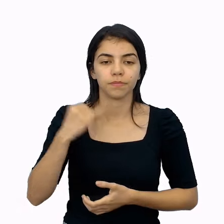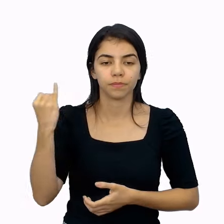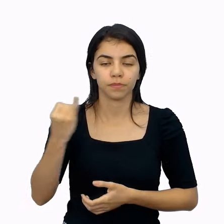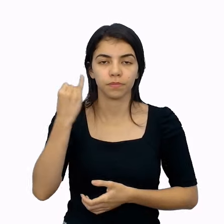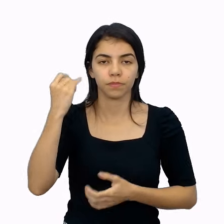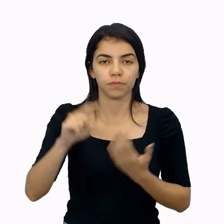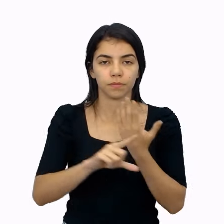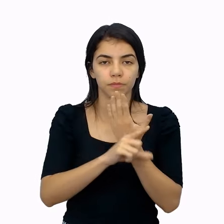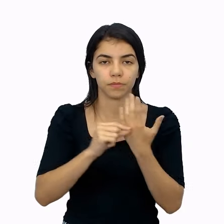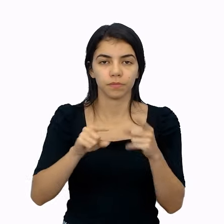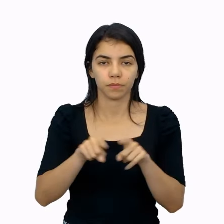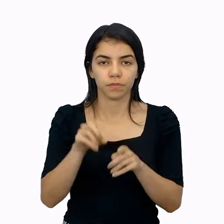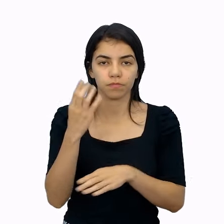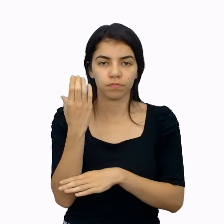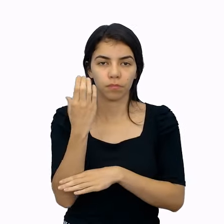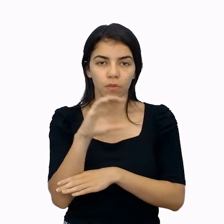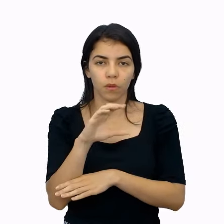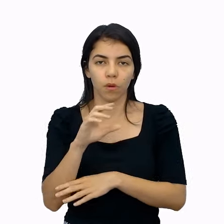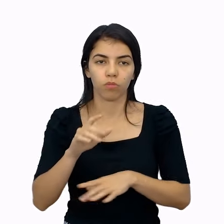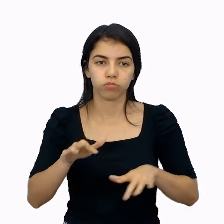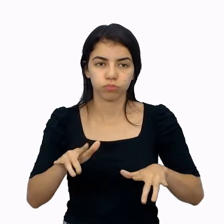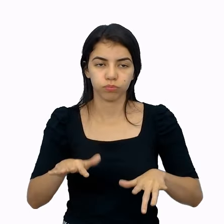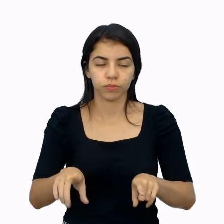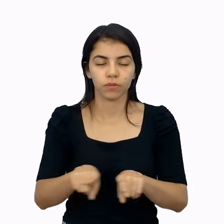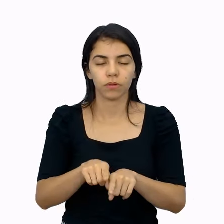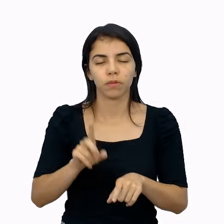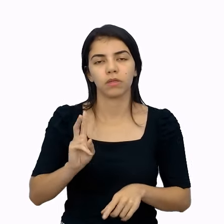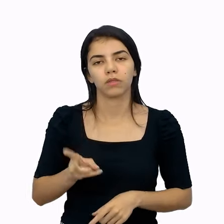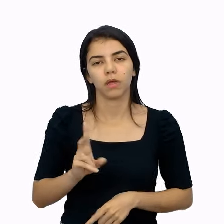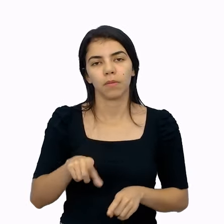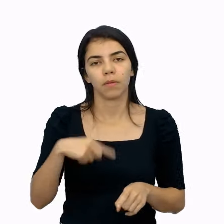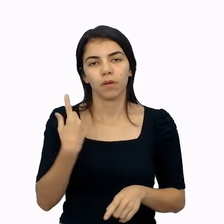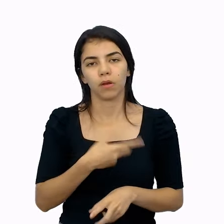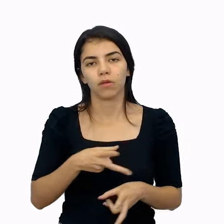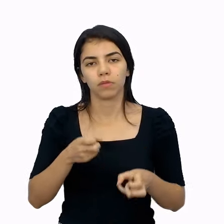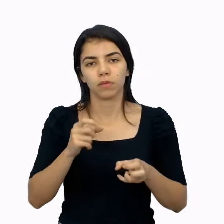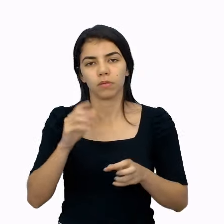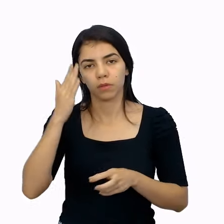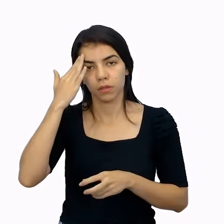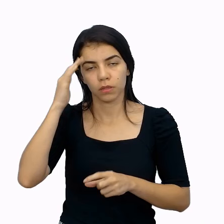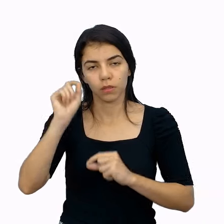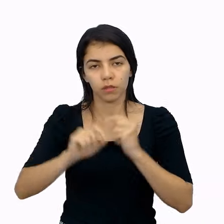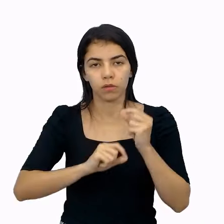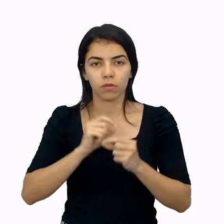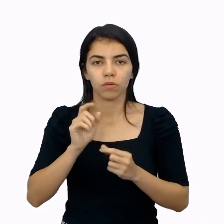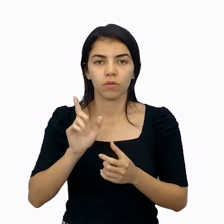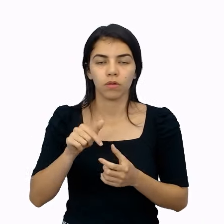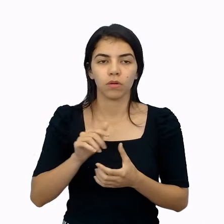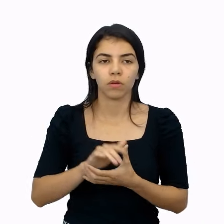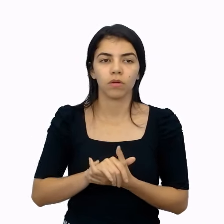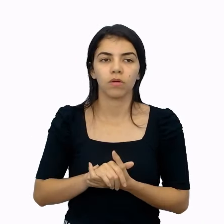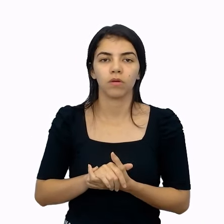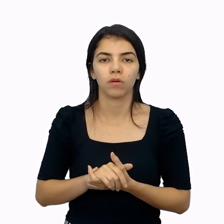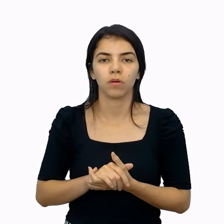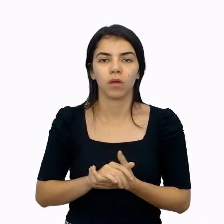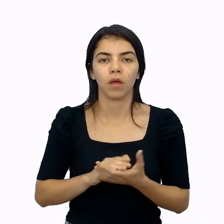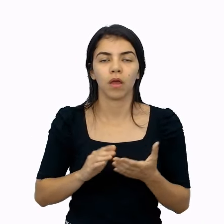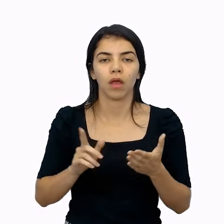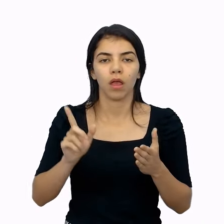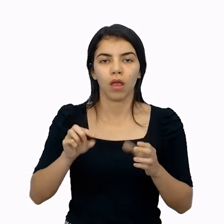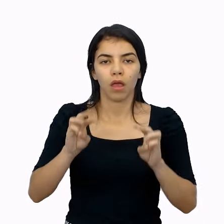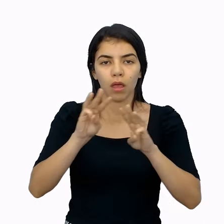o artigo na íntegra sempre, né, para que possa se compreender ali, inclusive, a diagramação da página, se for um